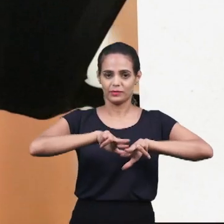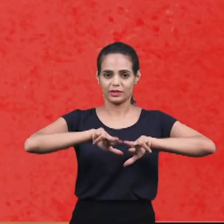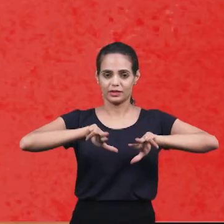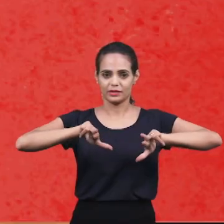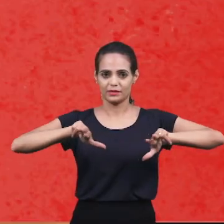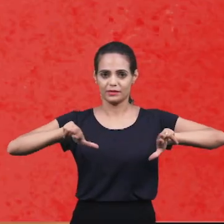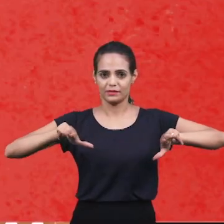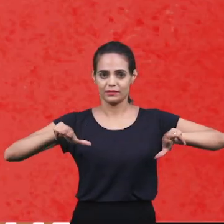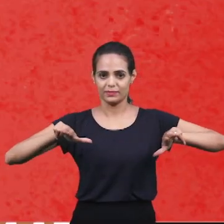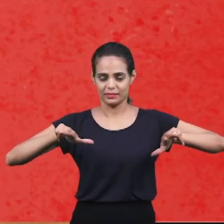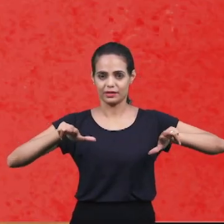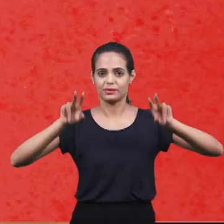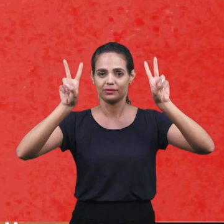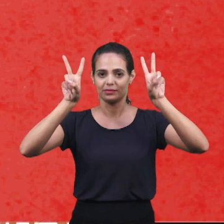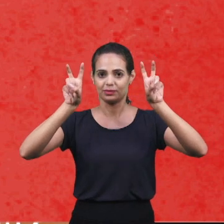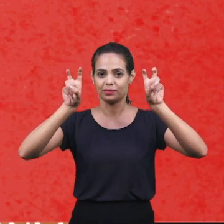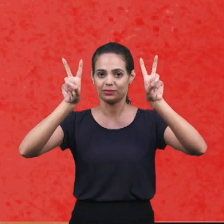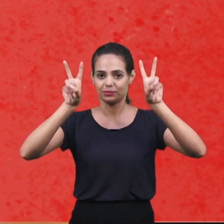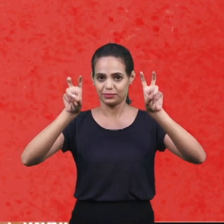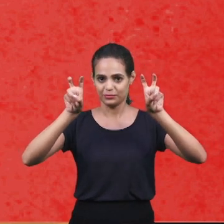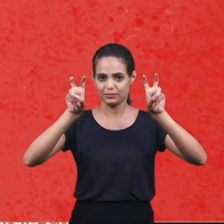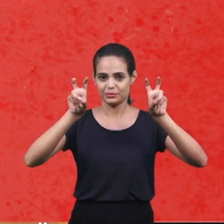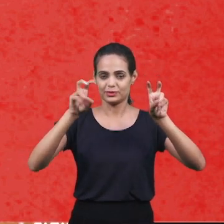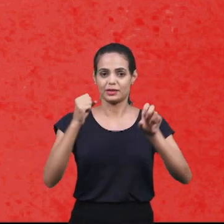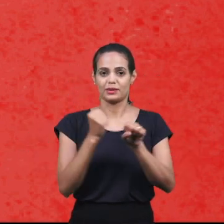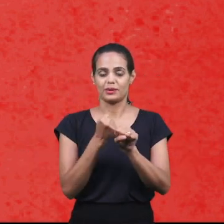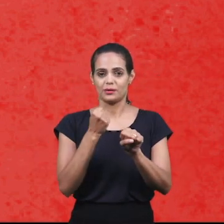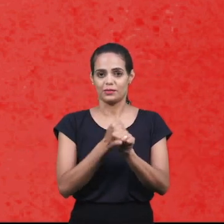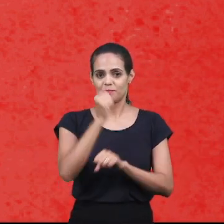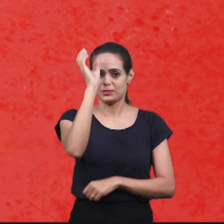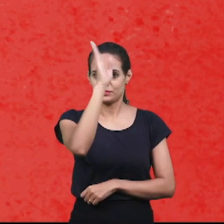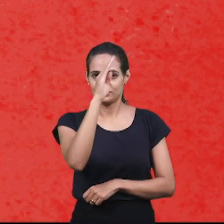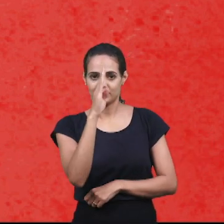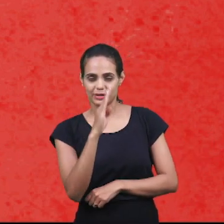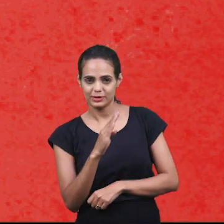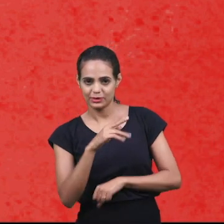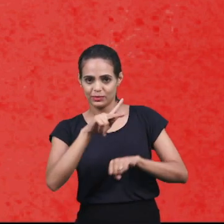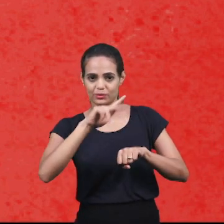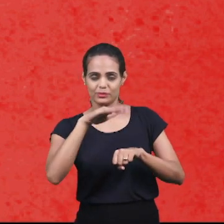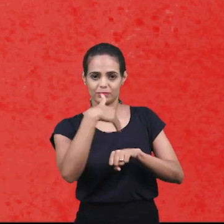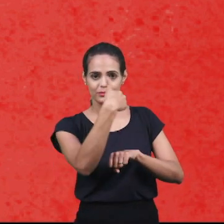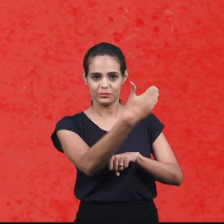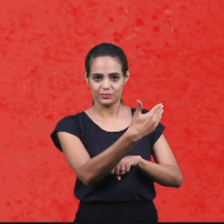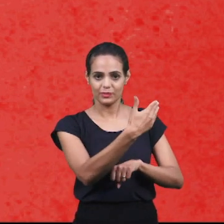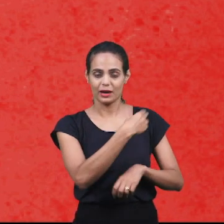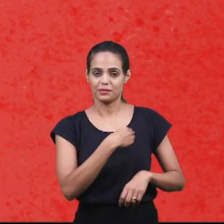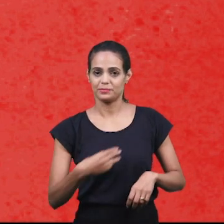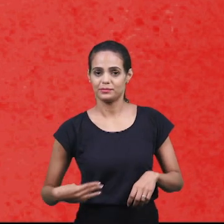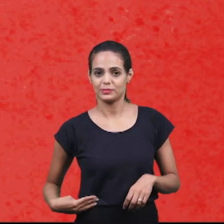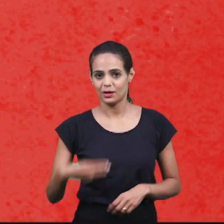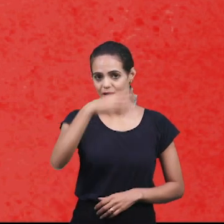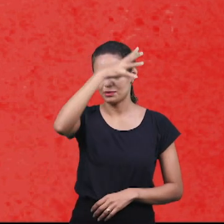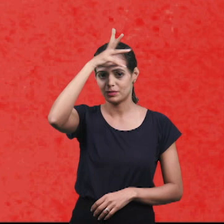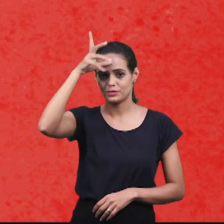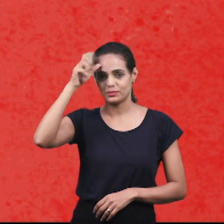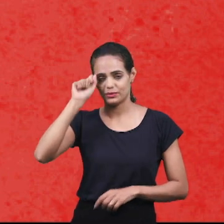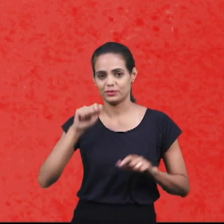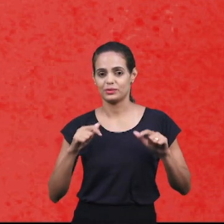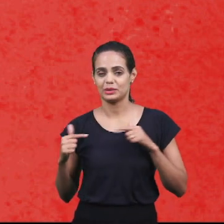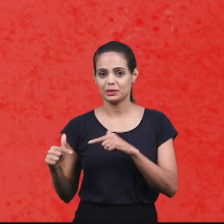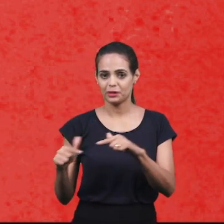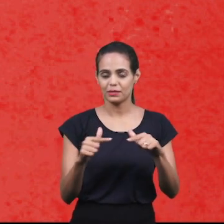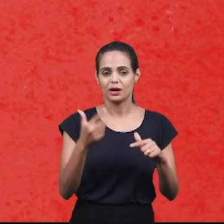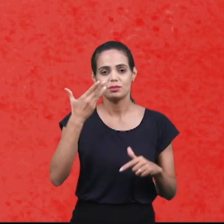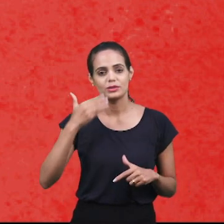temas, tais como a obra no Brasil, a obra no exterior, a missão Amazônia, escola bíblica dominical, trabalho de